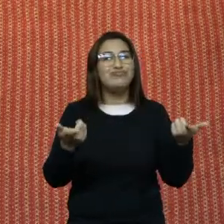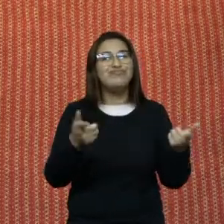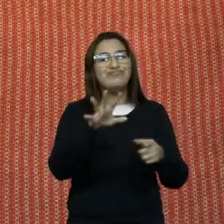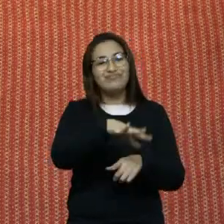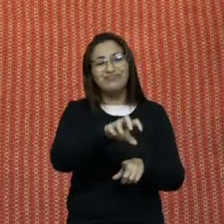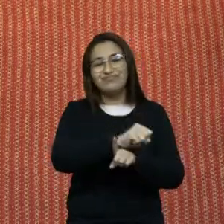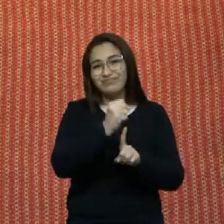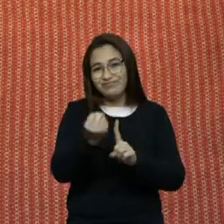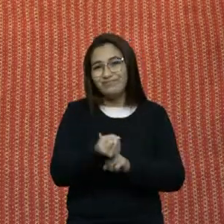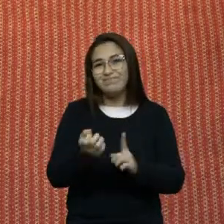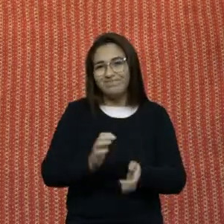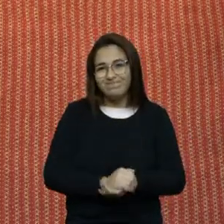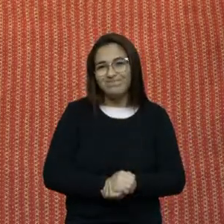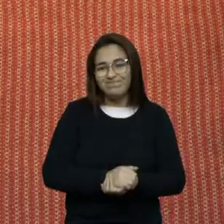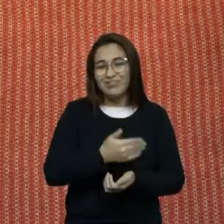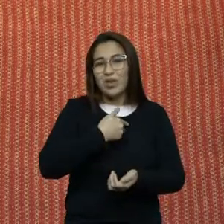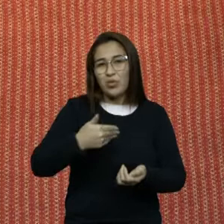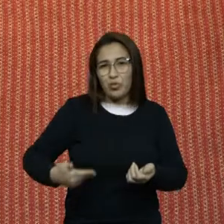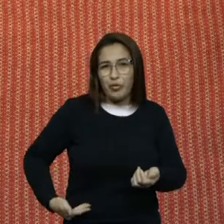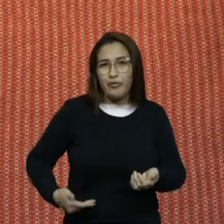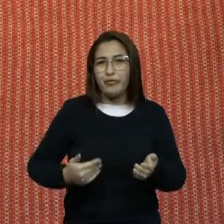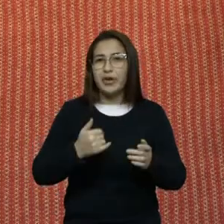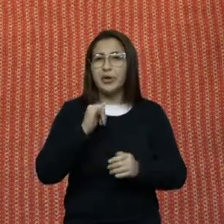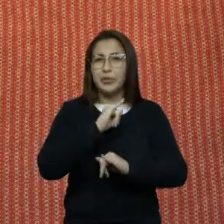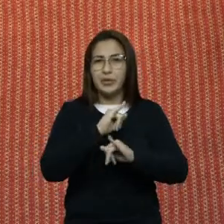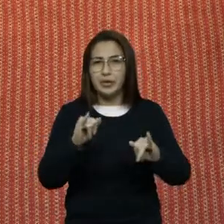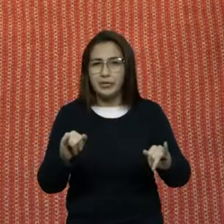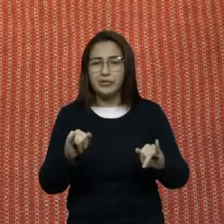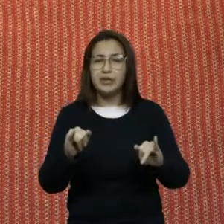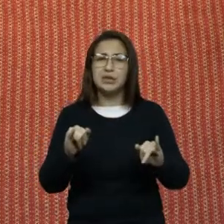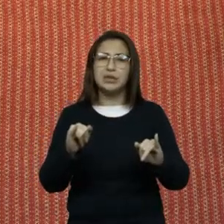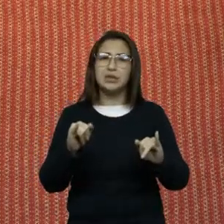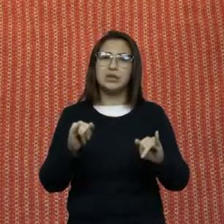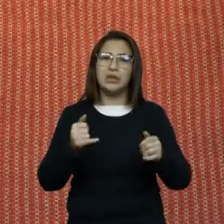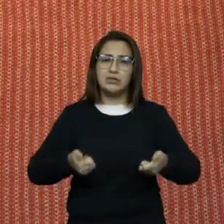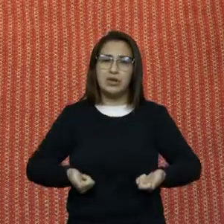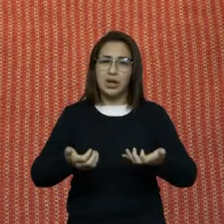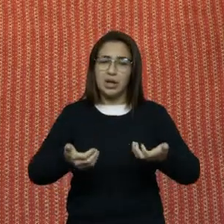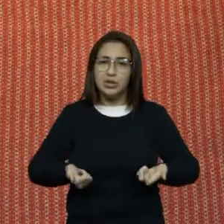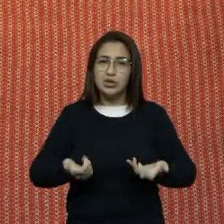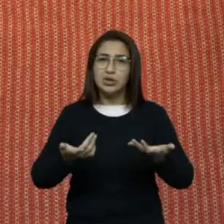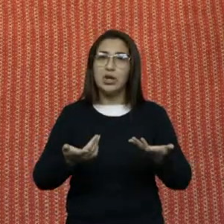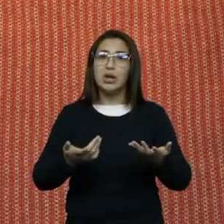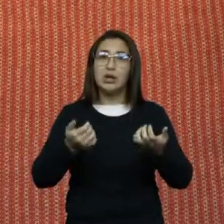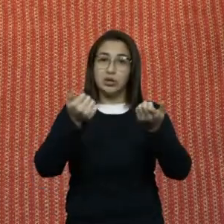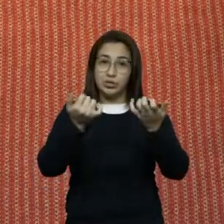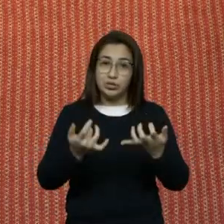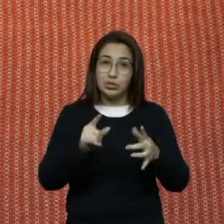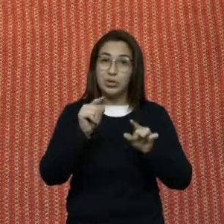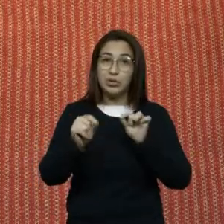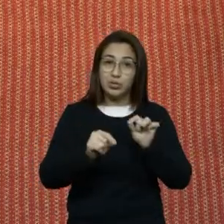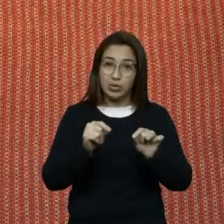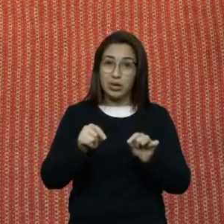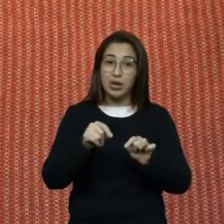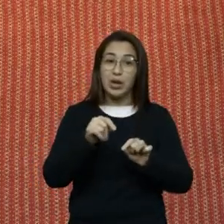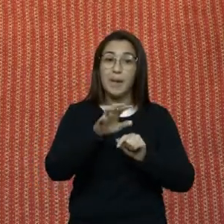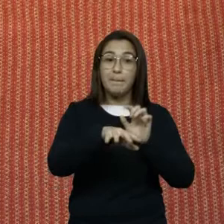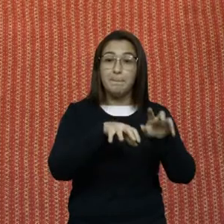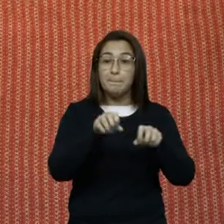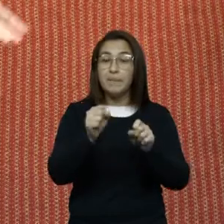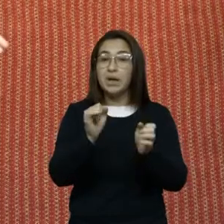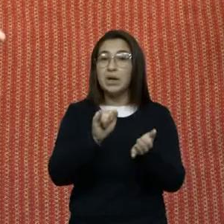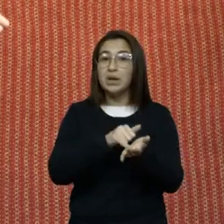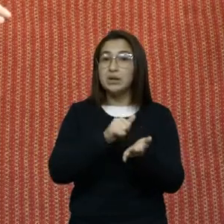orçamentária que diz que o governo vai gastar 10 Bia Mais é um projeto que diz do outro lado o que ele vai tributar